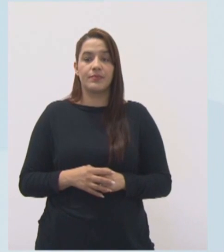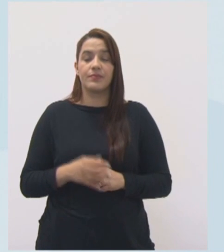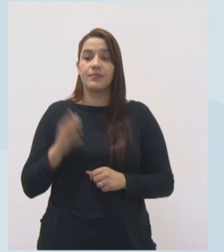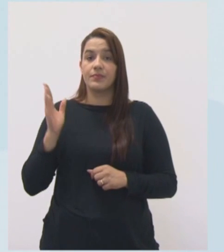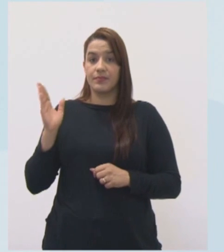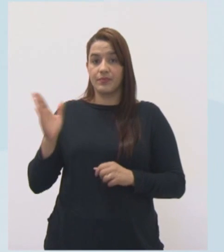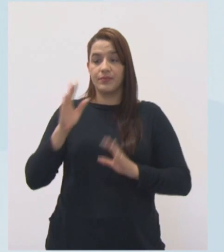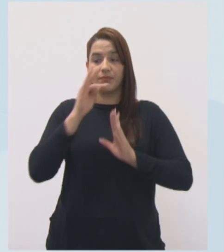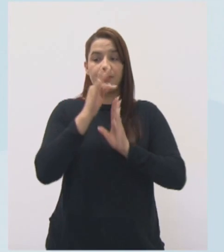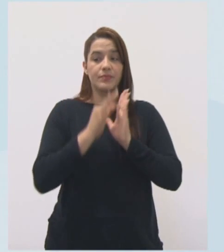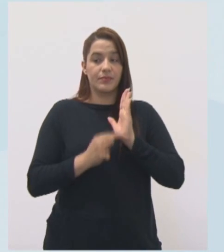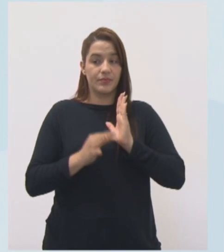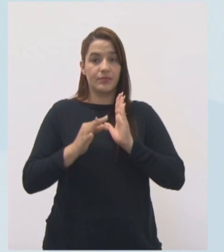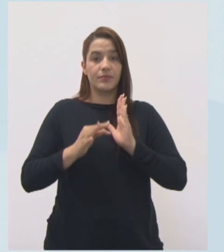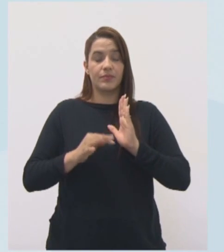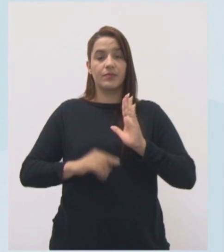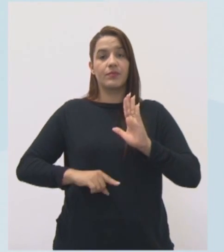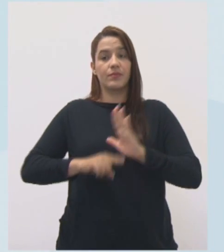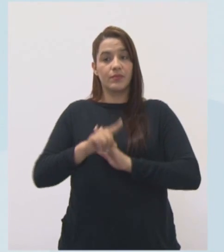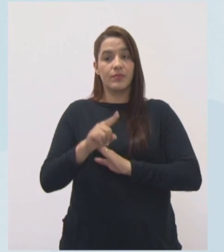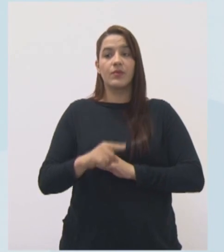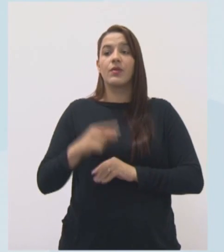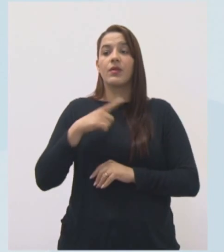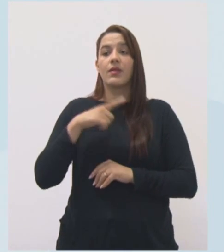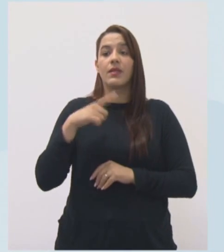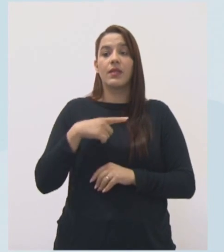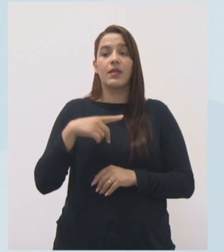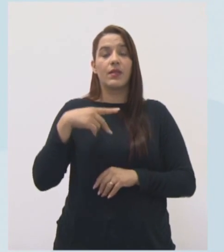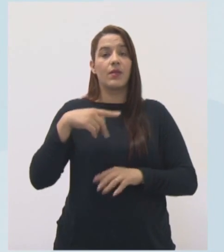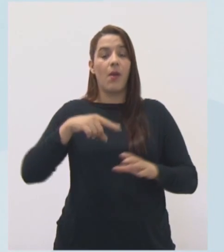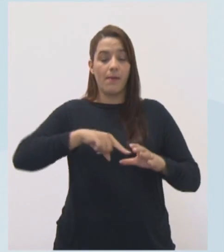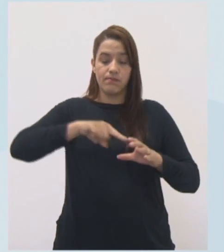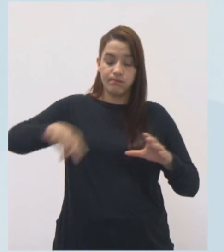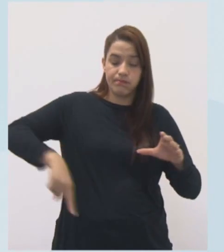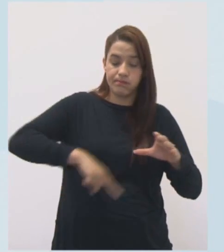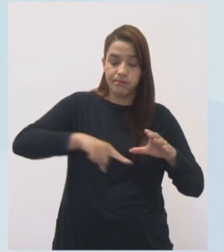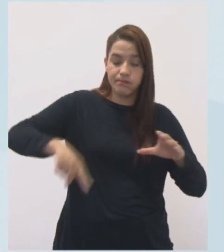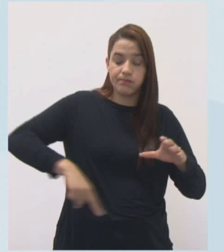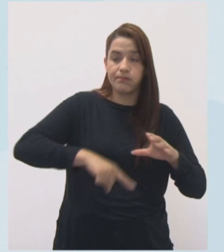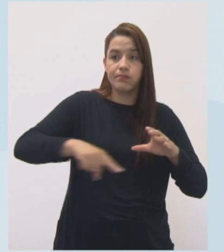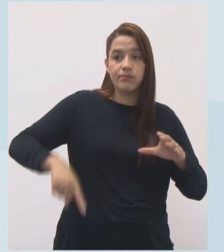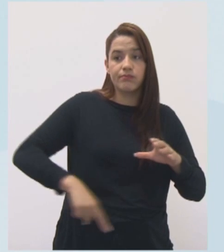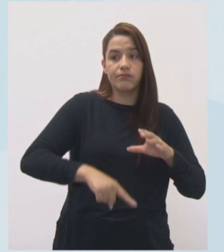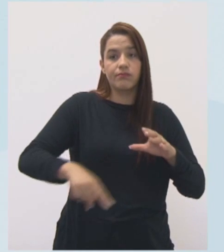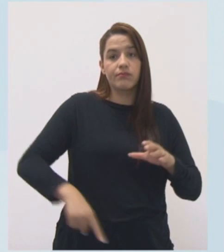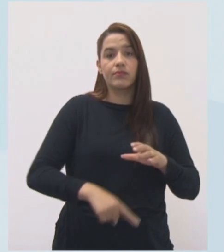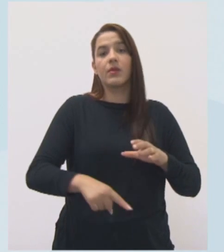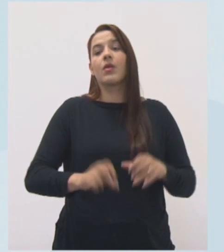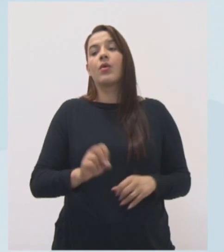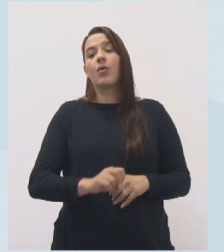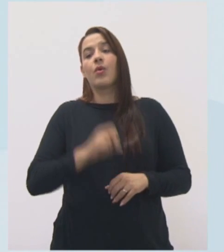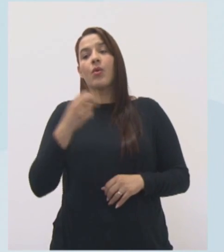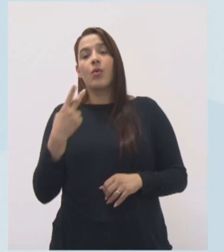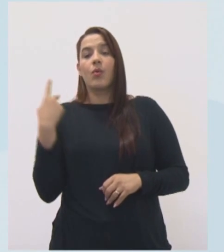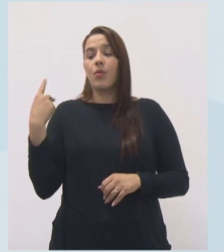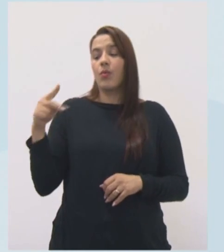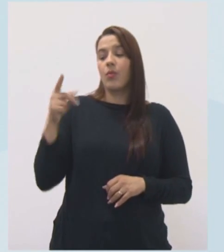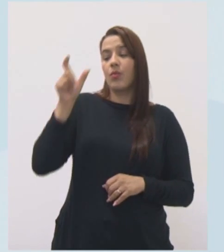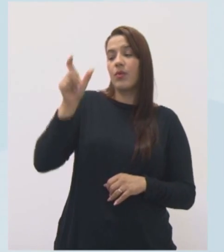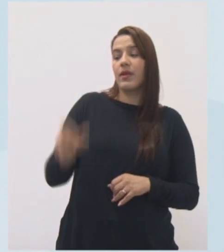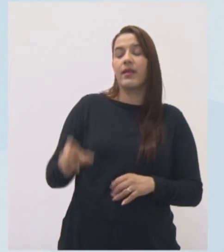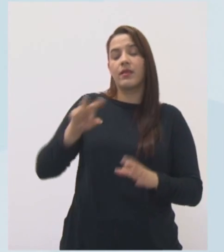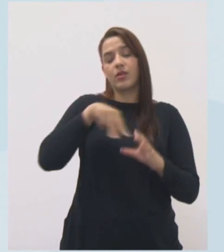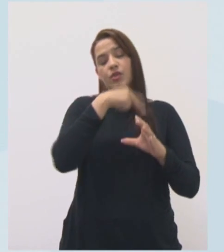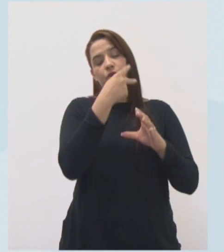Nesse texto, no trecho, o poço era de fato muito profundo ou ela é que caía muito